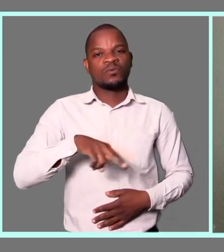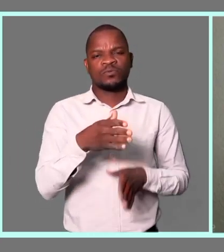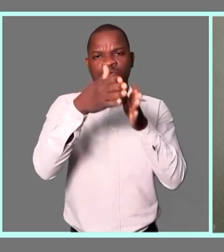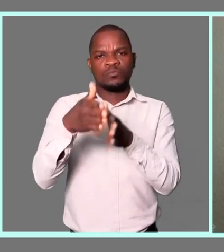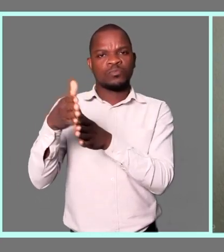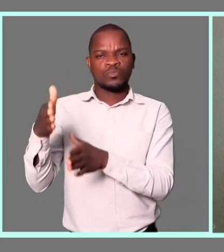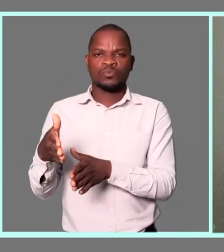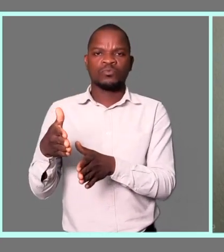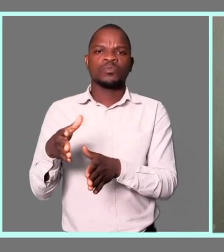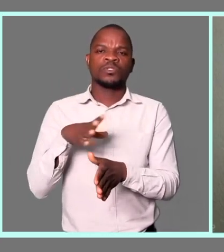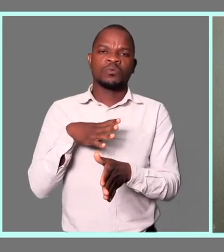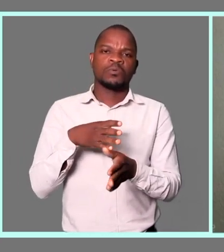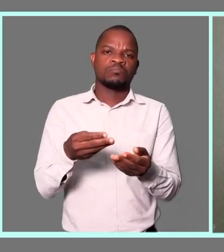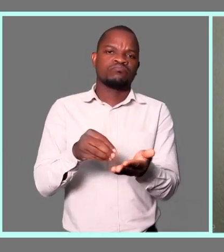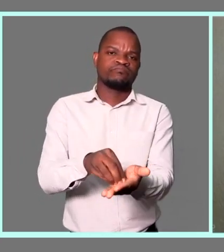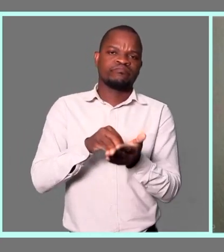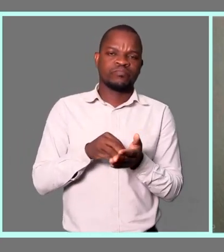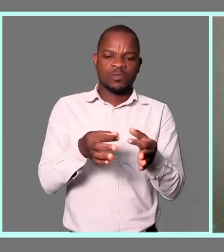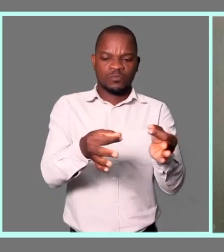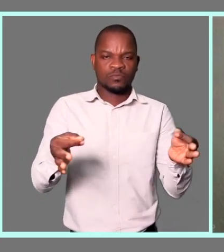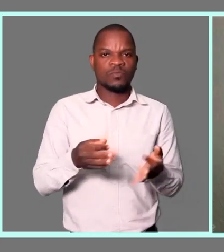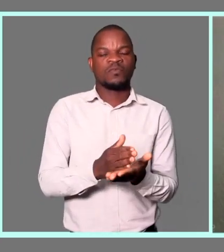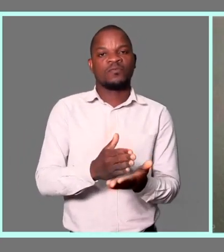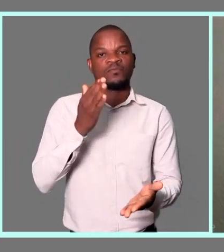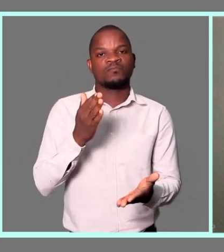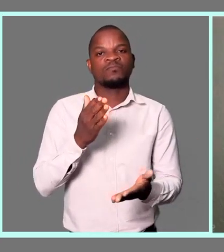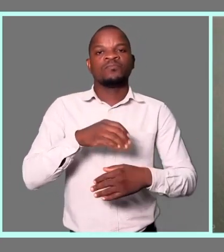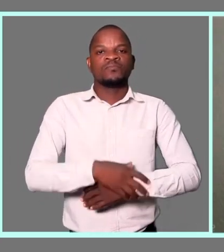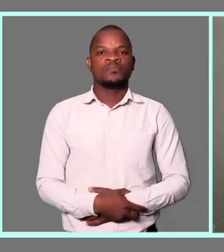os outros tiveram acesso de fichas, os outros não tiveram. Então,